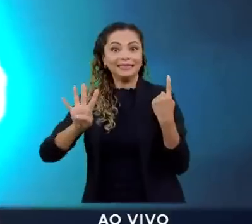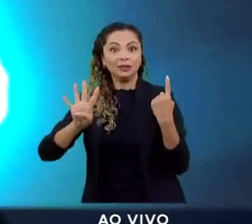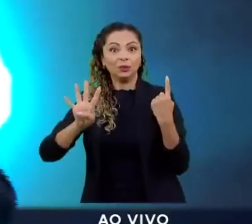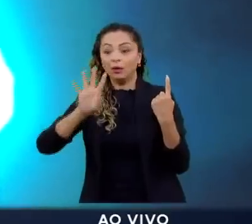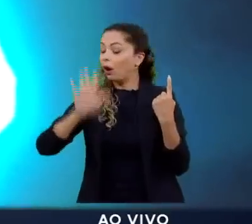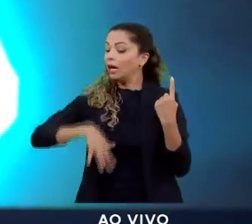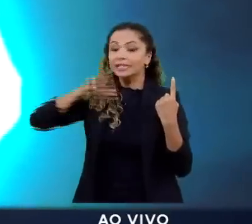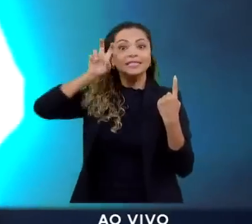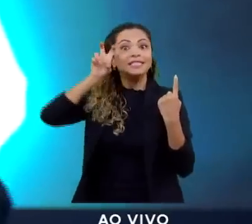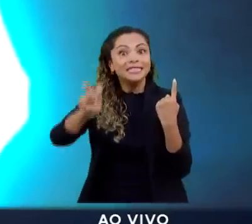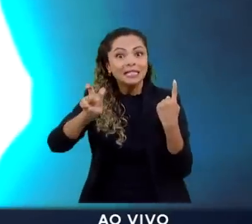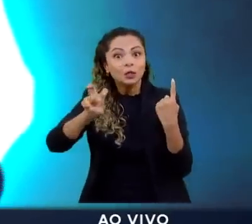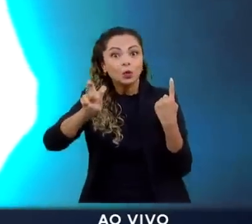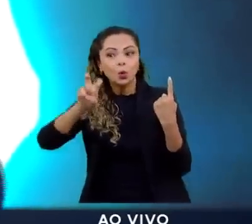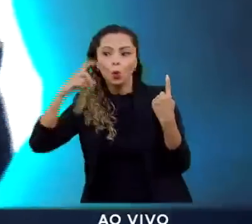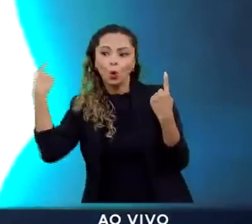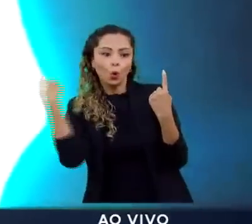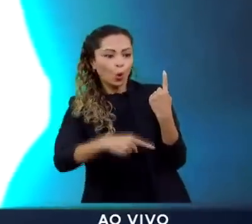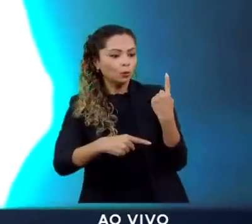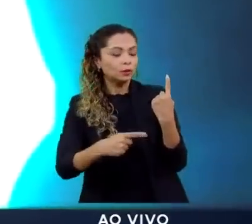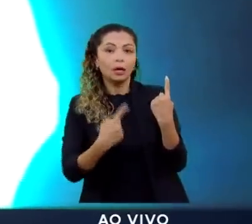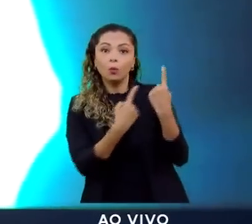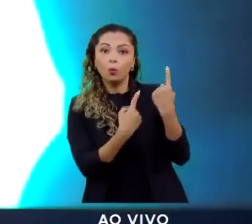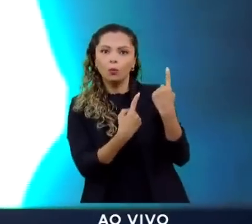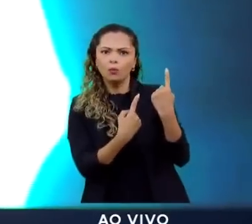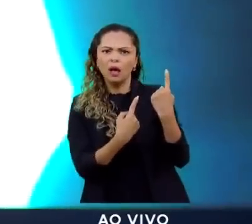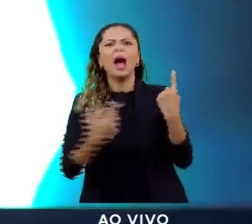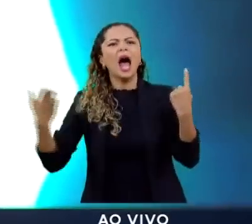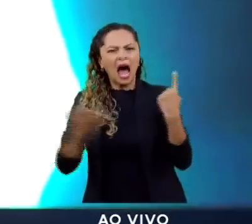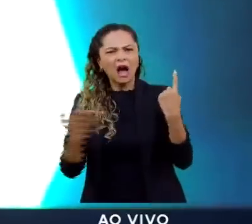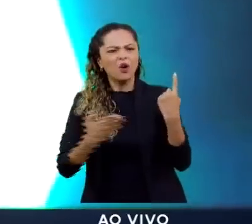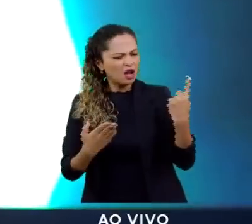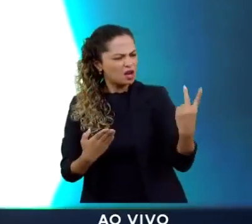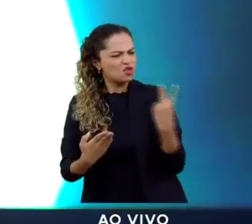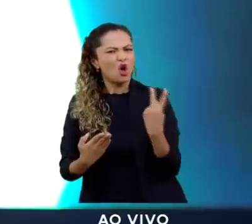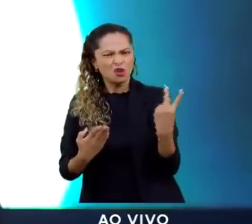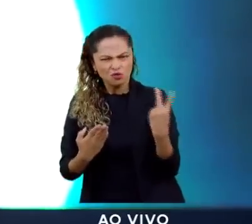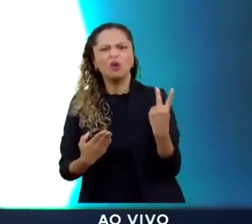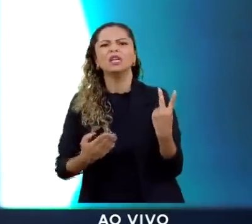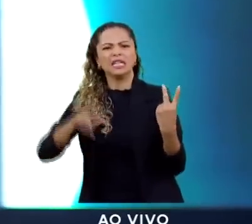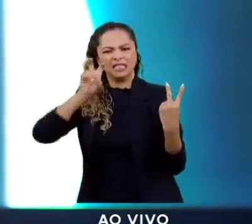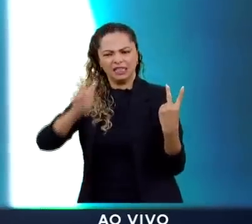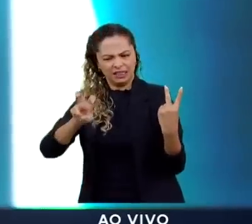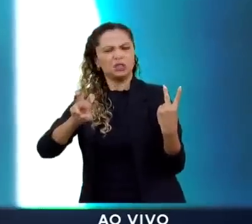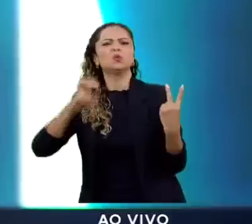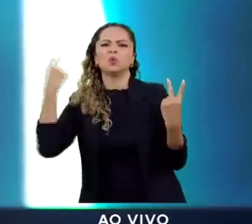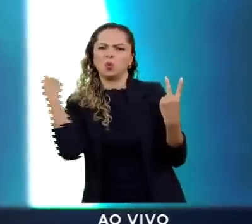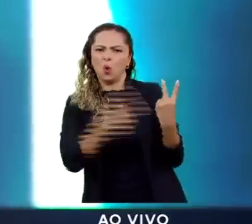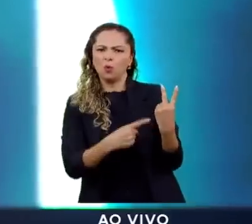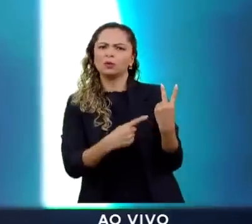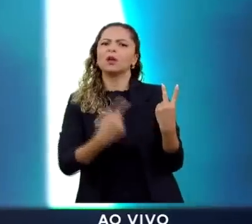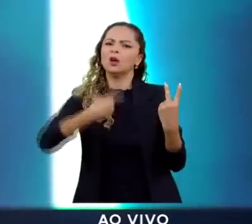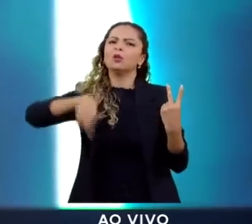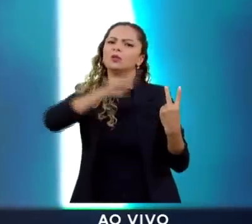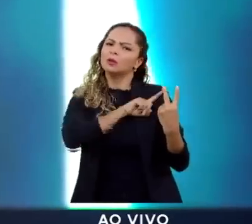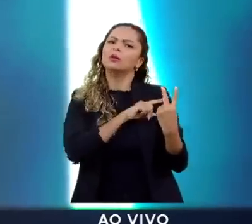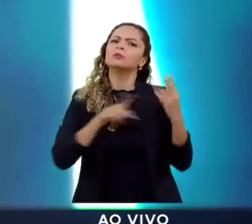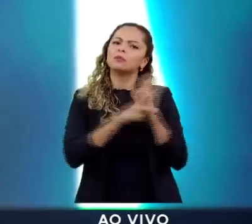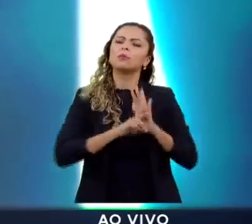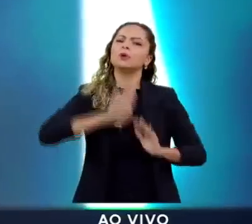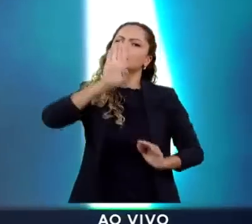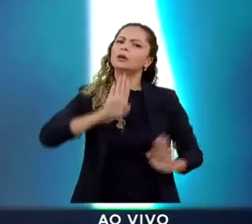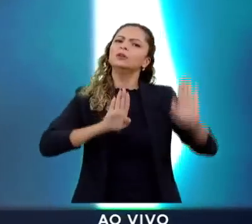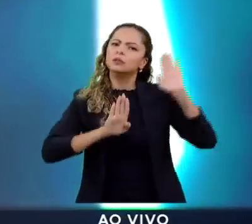um mas agora são cinco contra dois porque nós somos candidatos de direita o PTB é